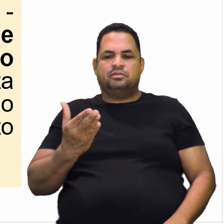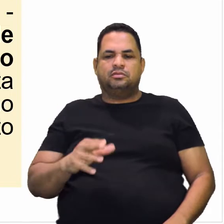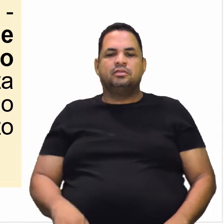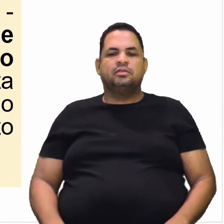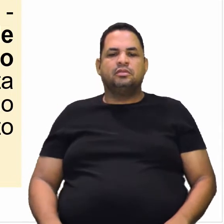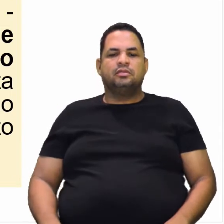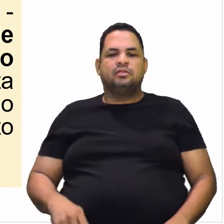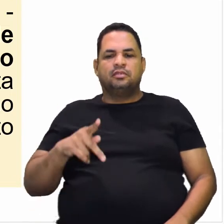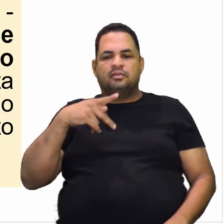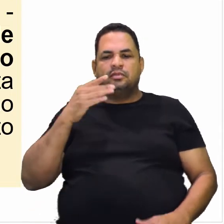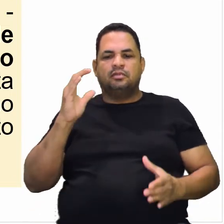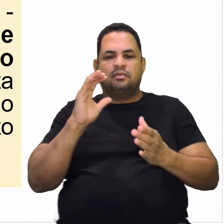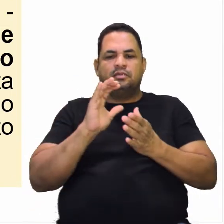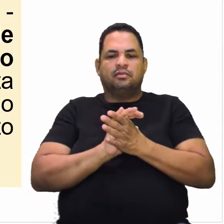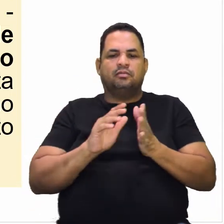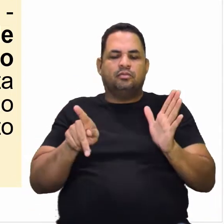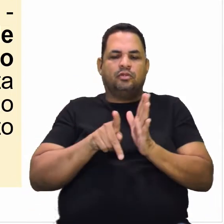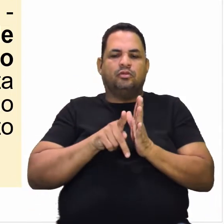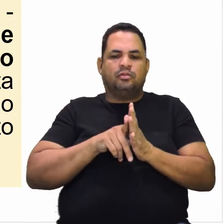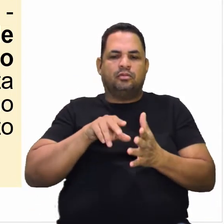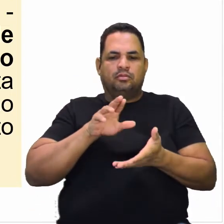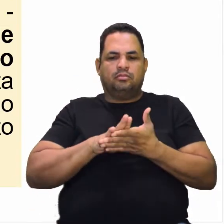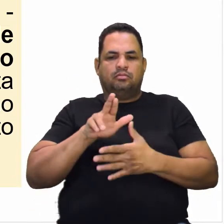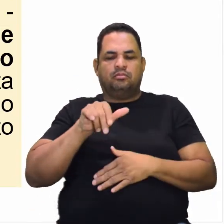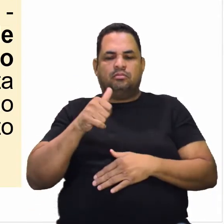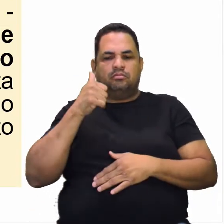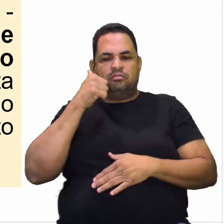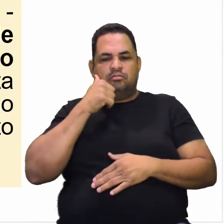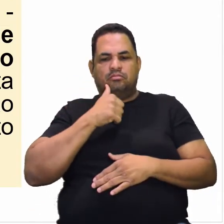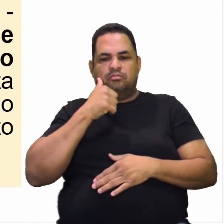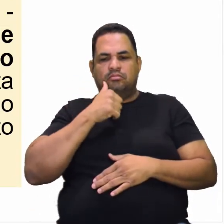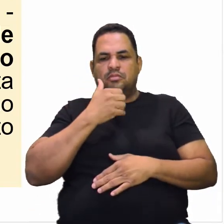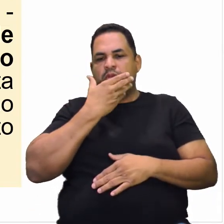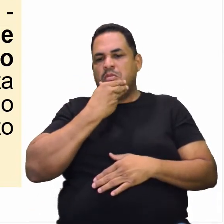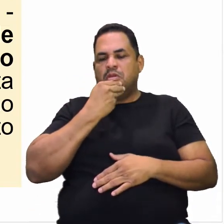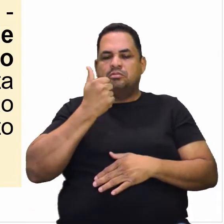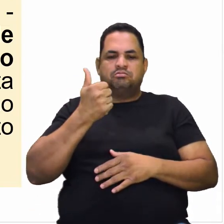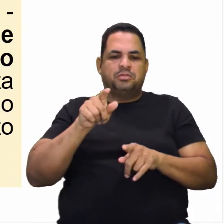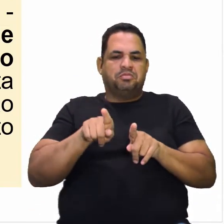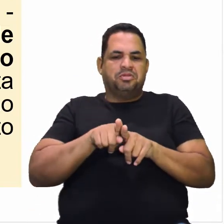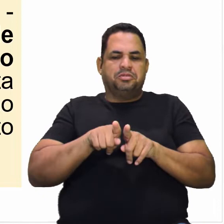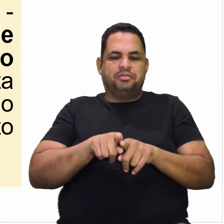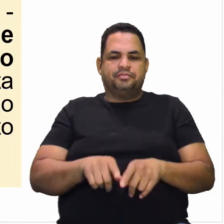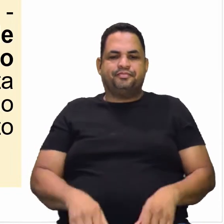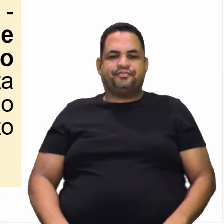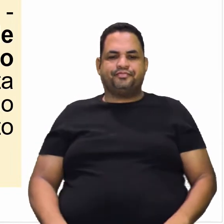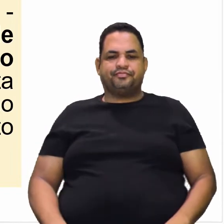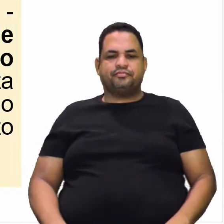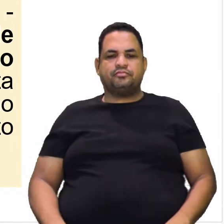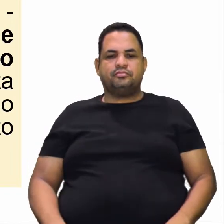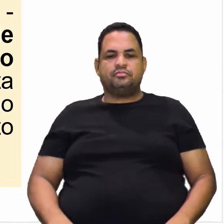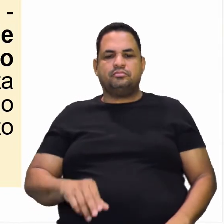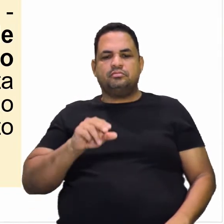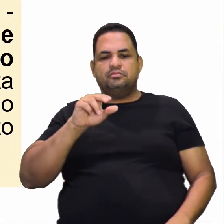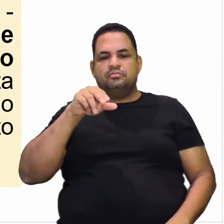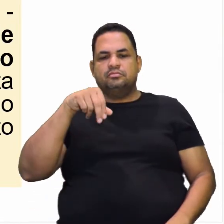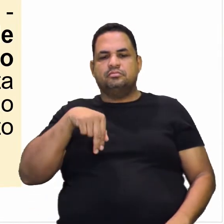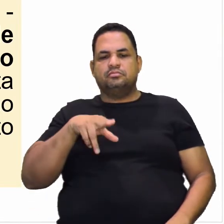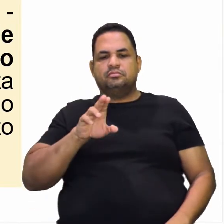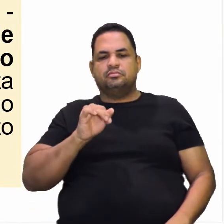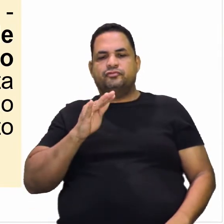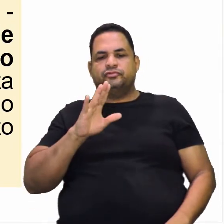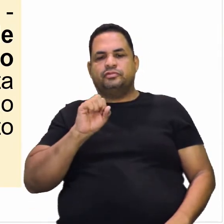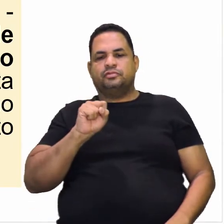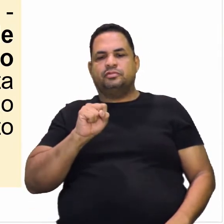eles casaram com o próprio irmão? Os deuses também casaram com as próprias irmãs. é irmão esposo de